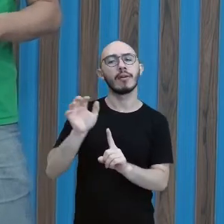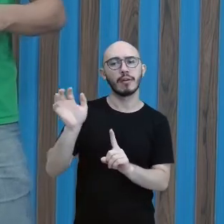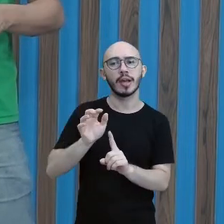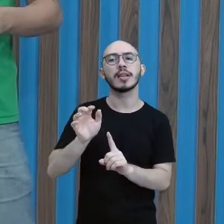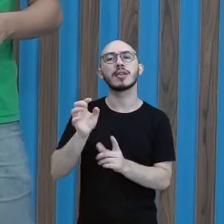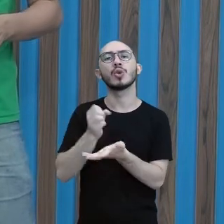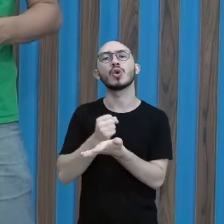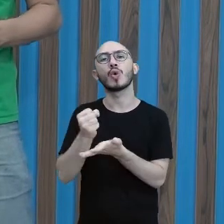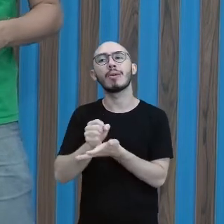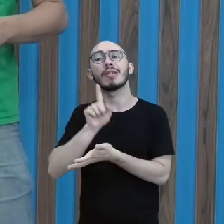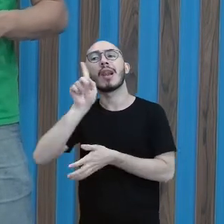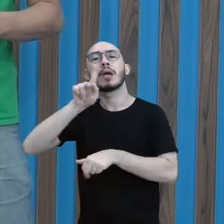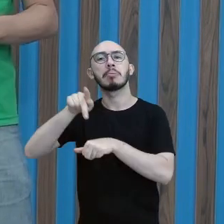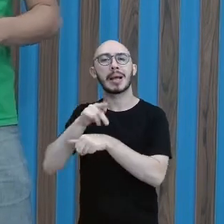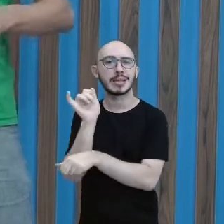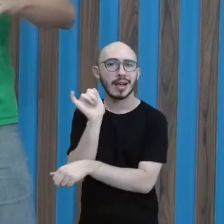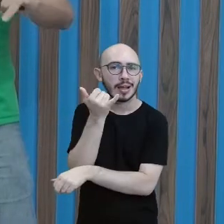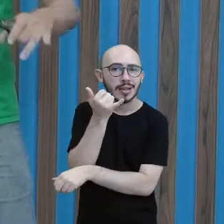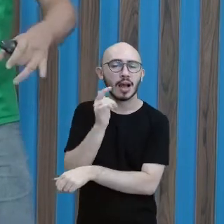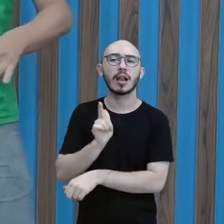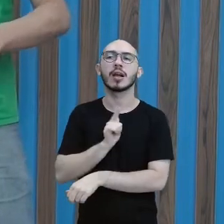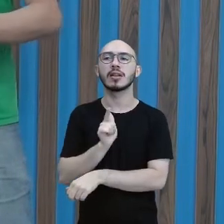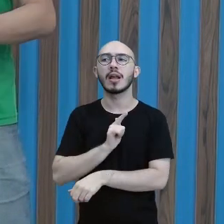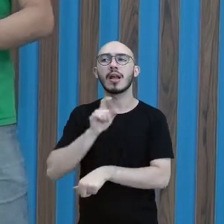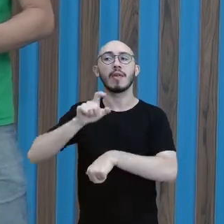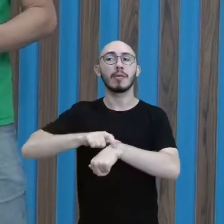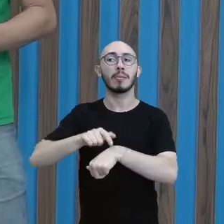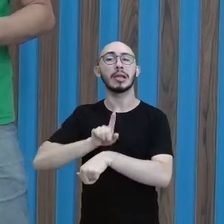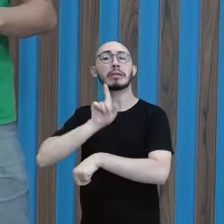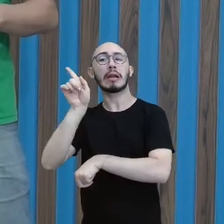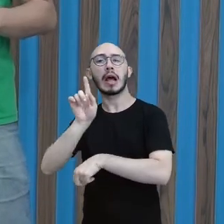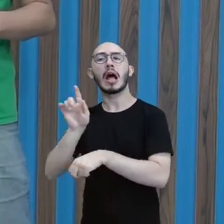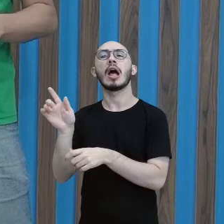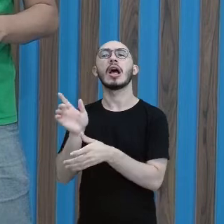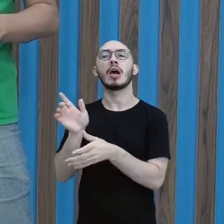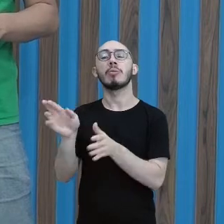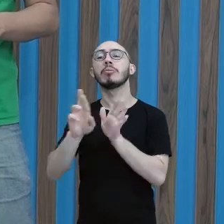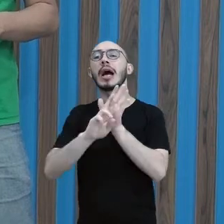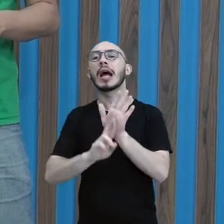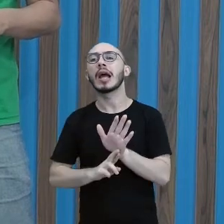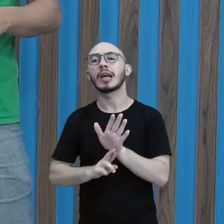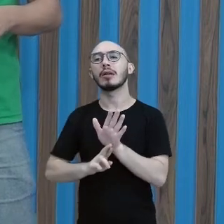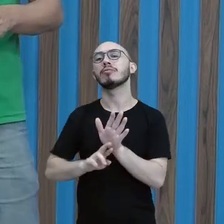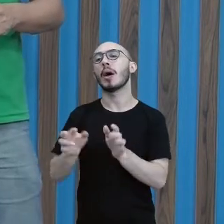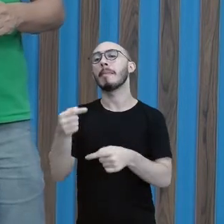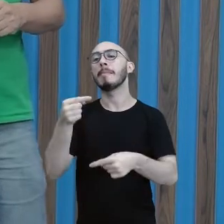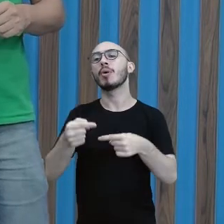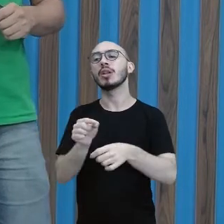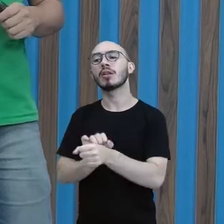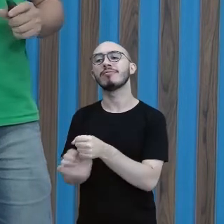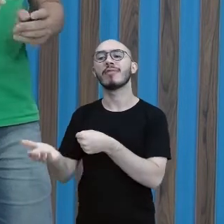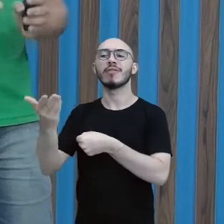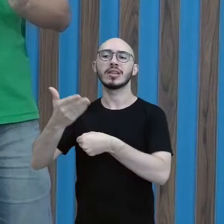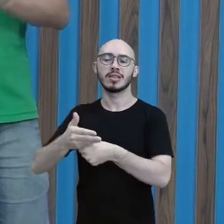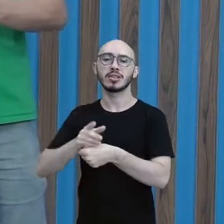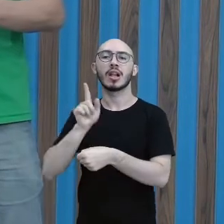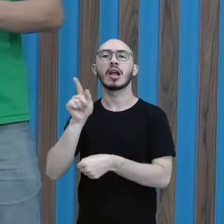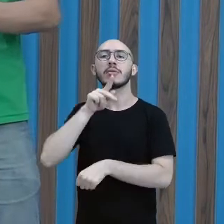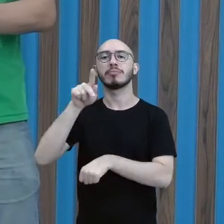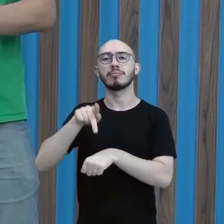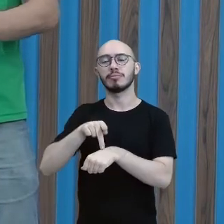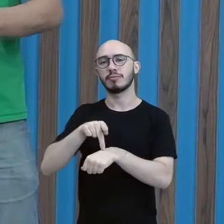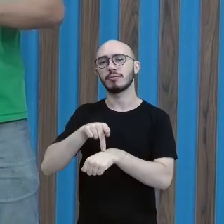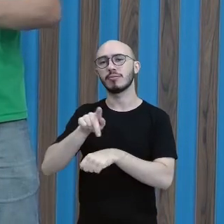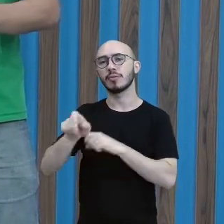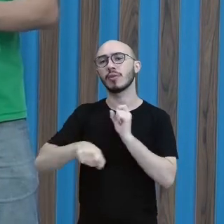num documento italiano, né, que naquele momento era regido pelo regime fascista do Mussolini, mas é importante a gente lembrar que antes